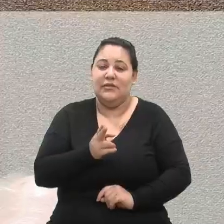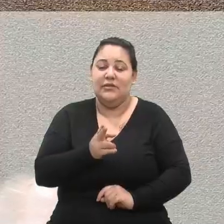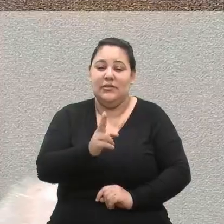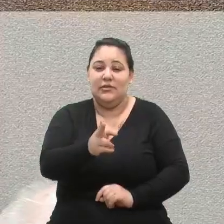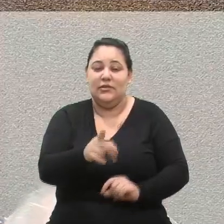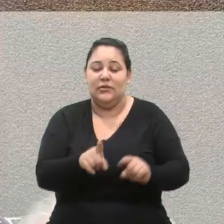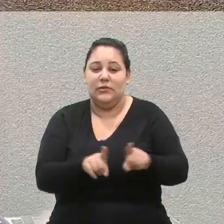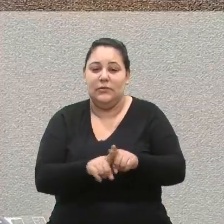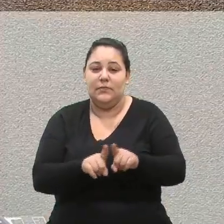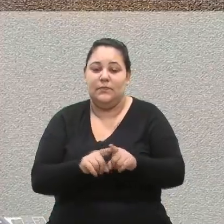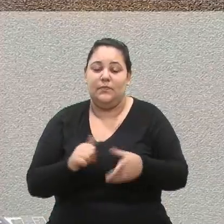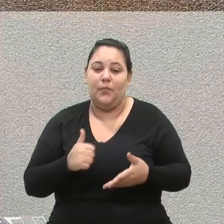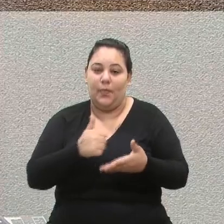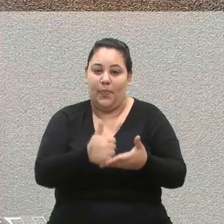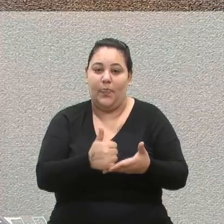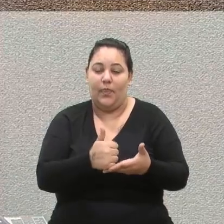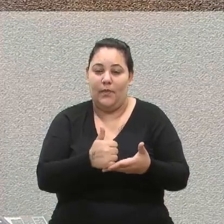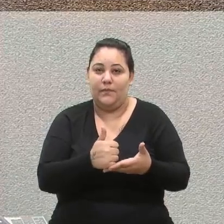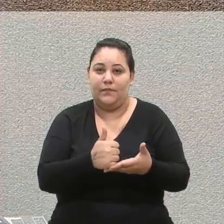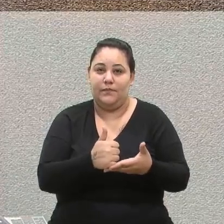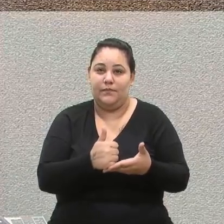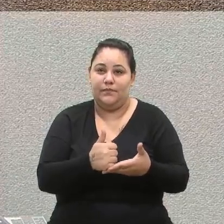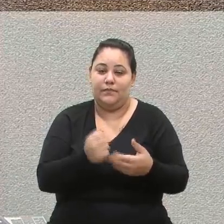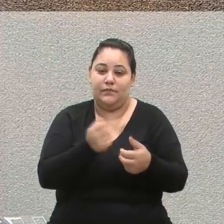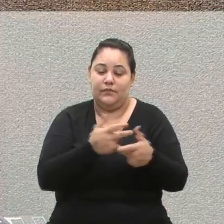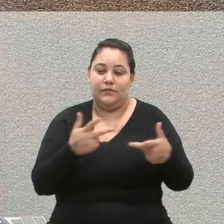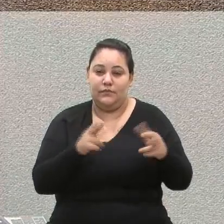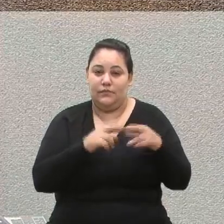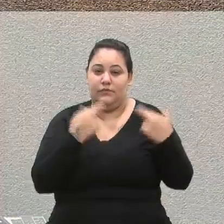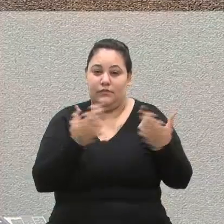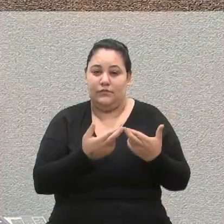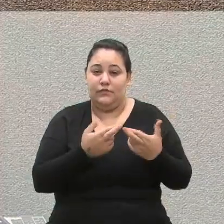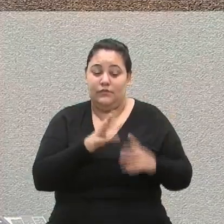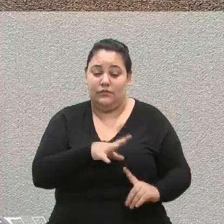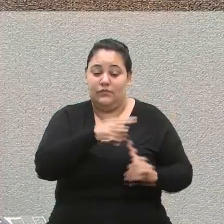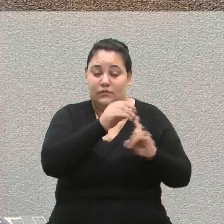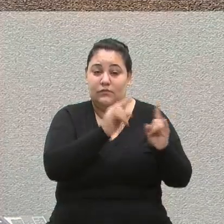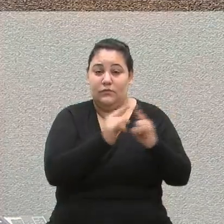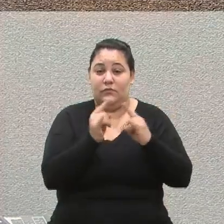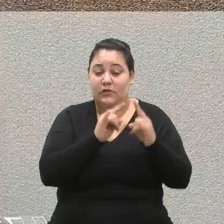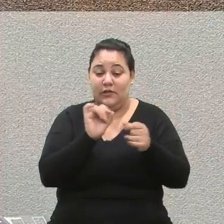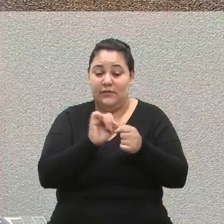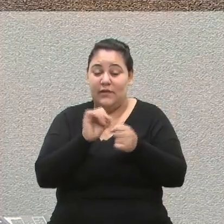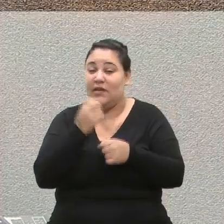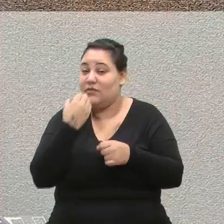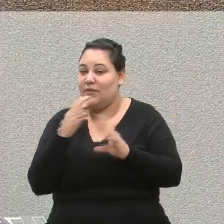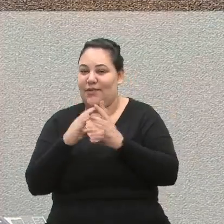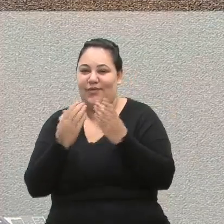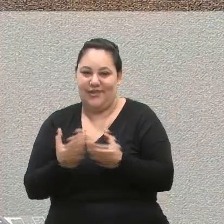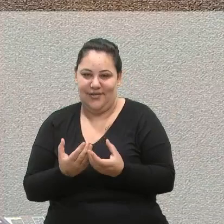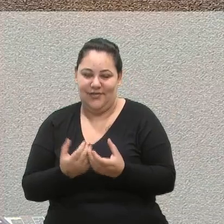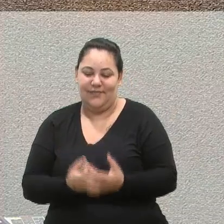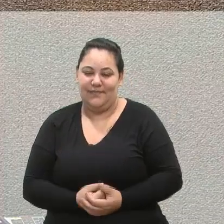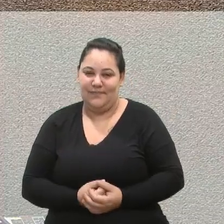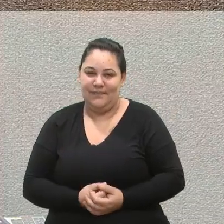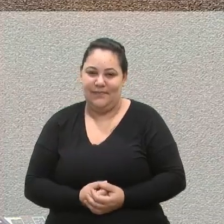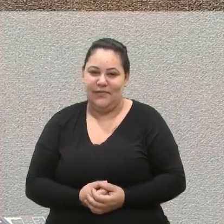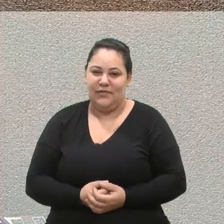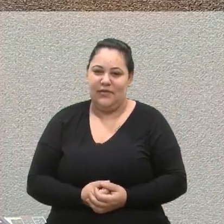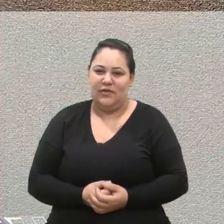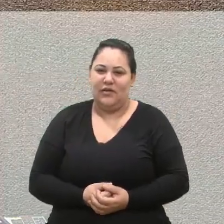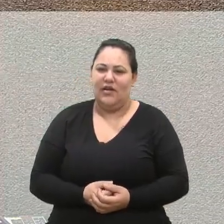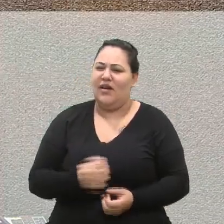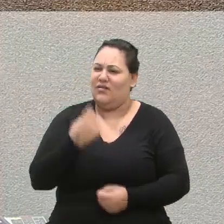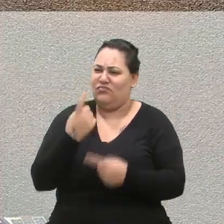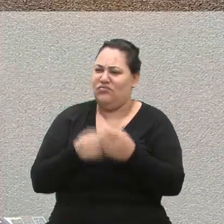cessão, principalmente para essas entidades que fazem o bem à nossa comunidade. Nós, num passado não muito